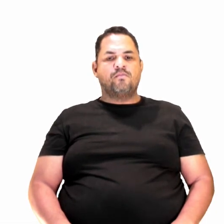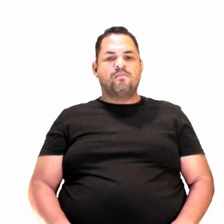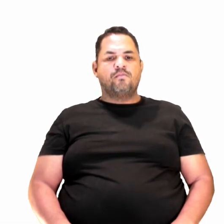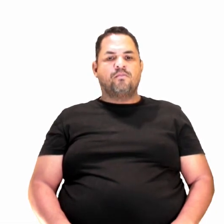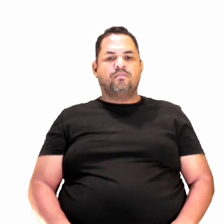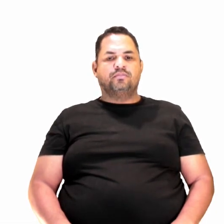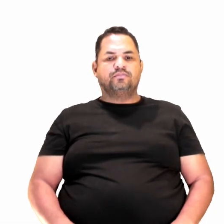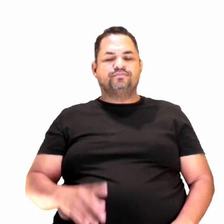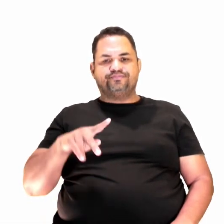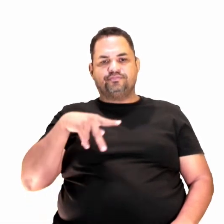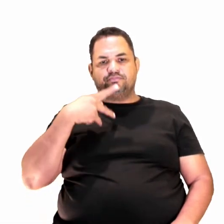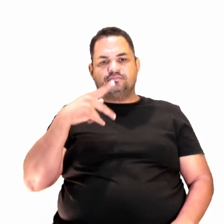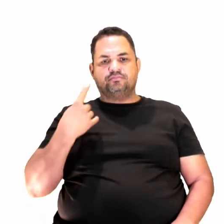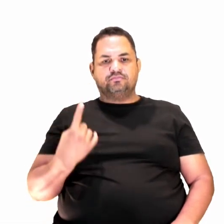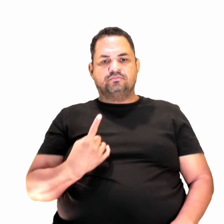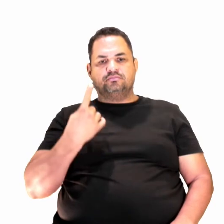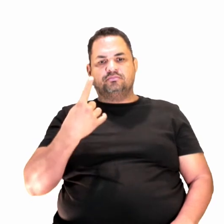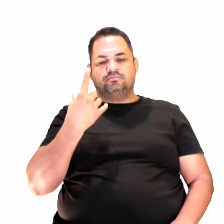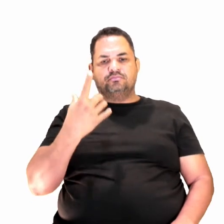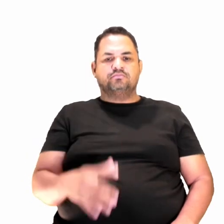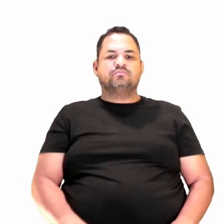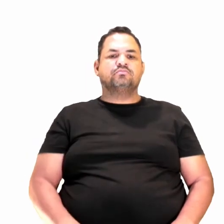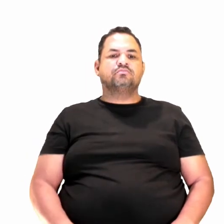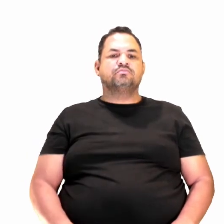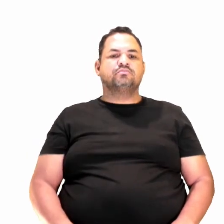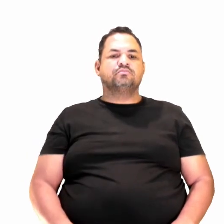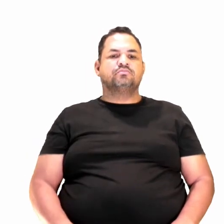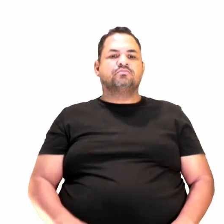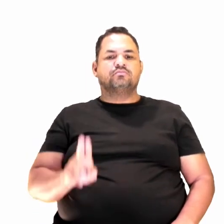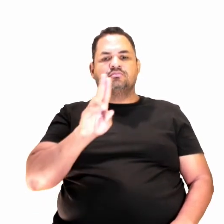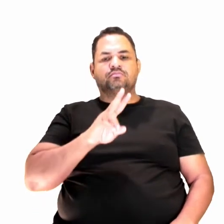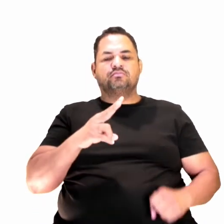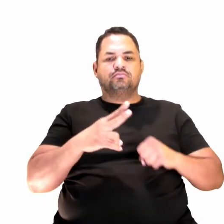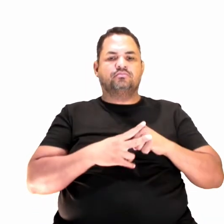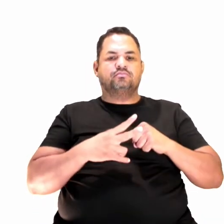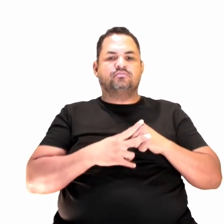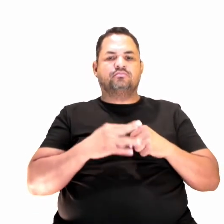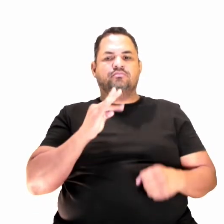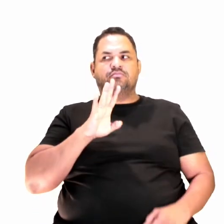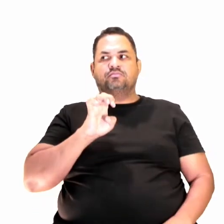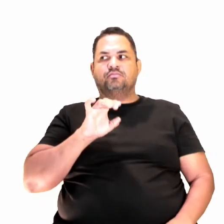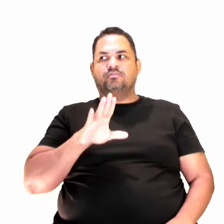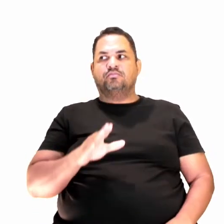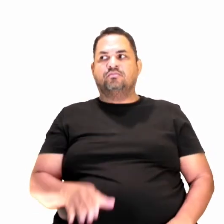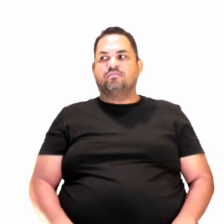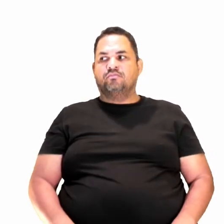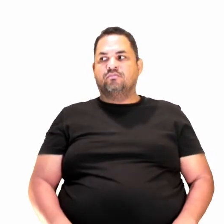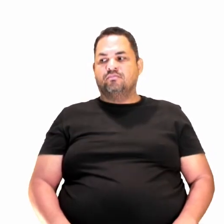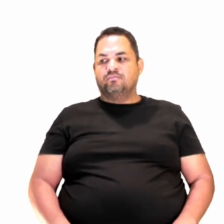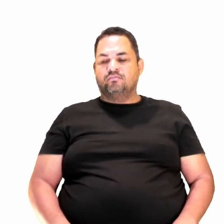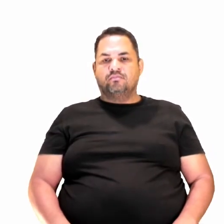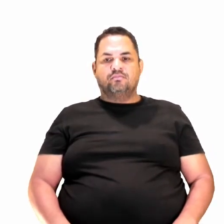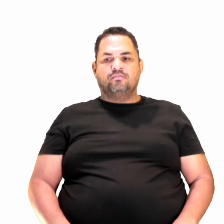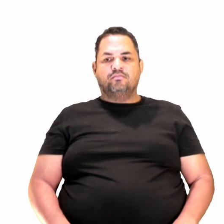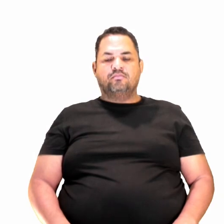dessas palavras aqui. Meu cabelo é liso. Straight hair. Hair vem depois, assim como eyes e assim por